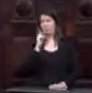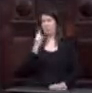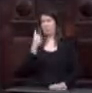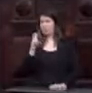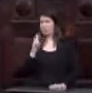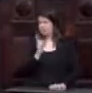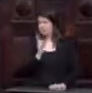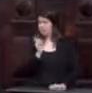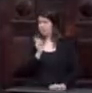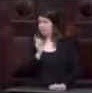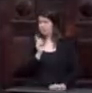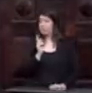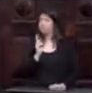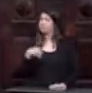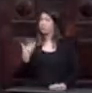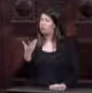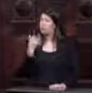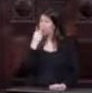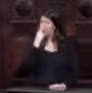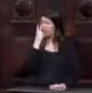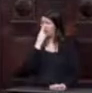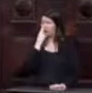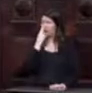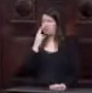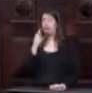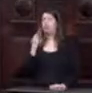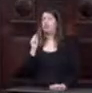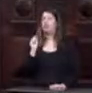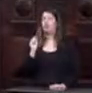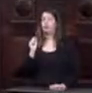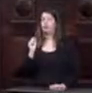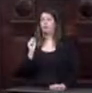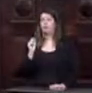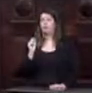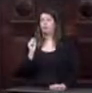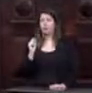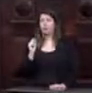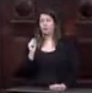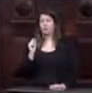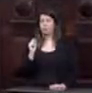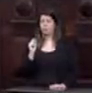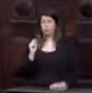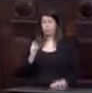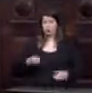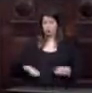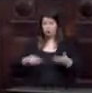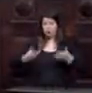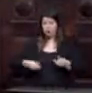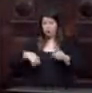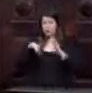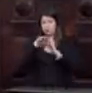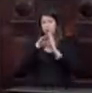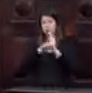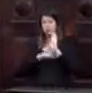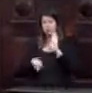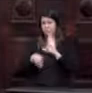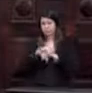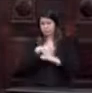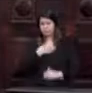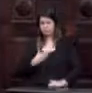2015. Então, me pareceria que o teto dos gastos dos